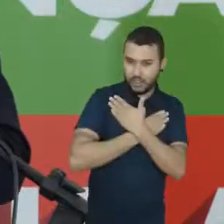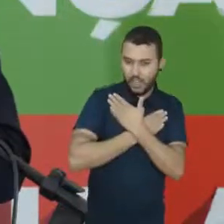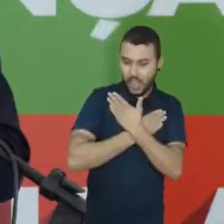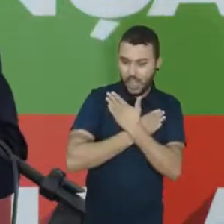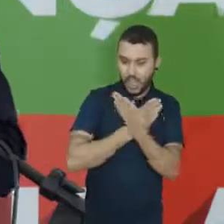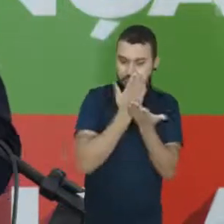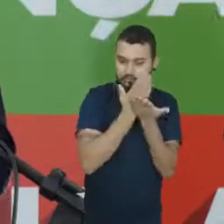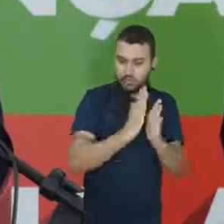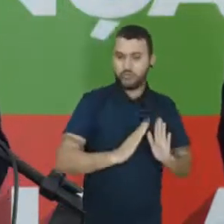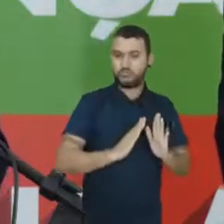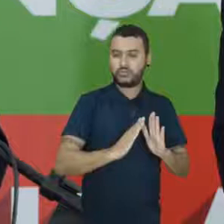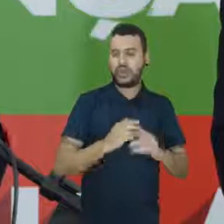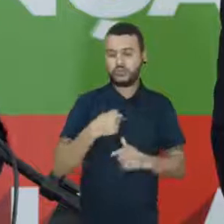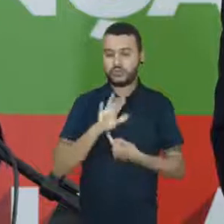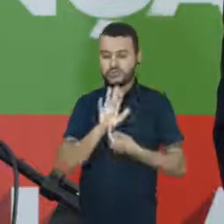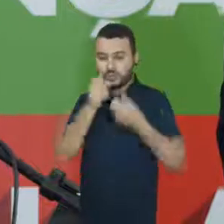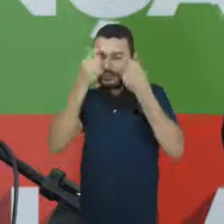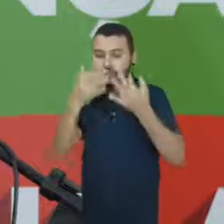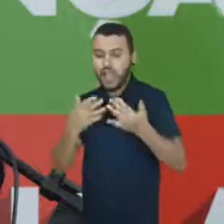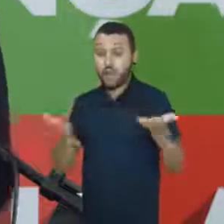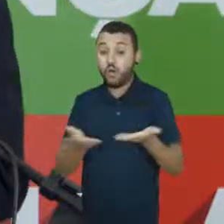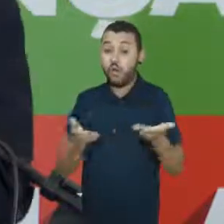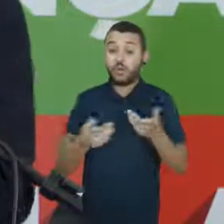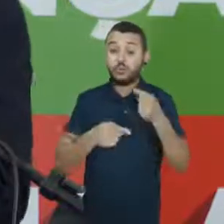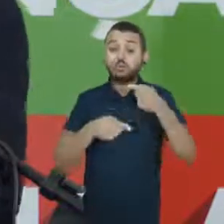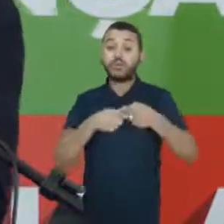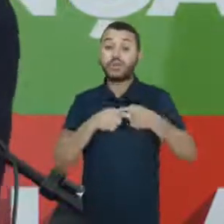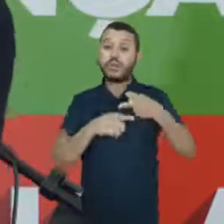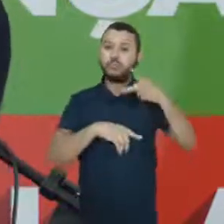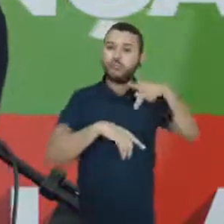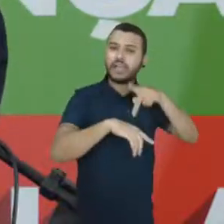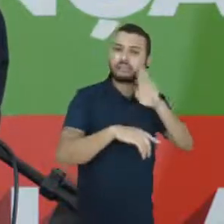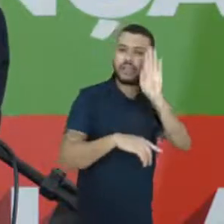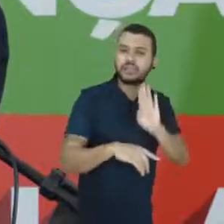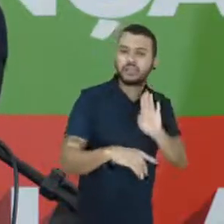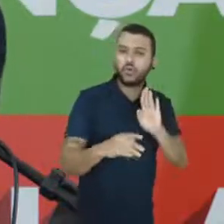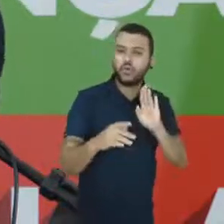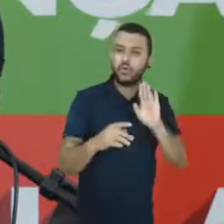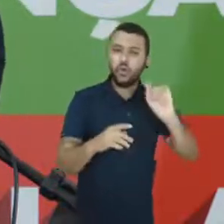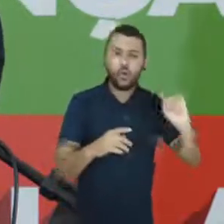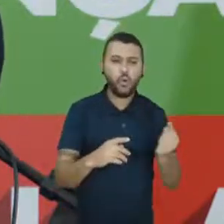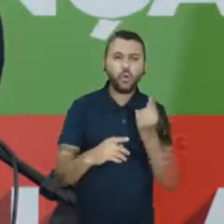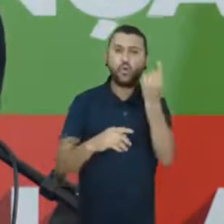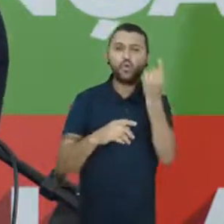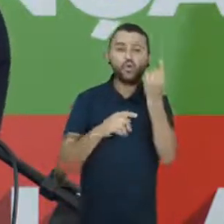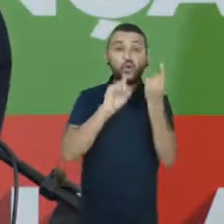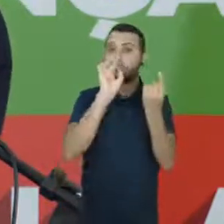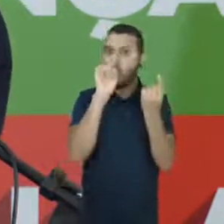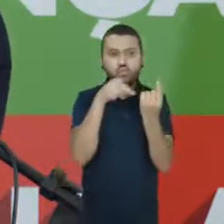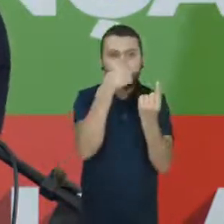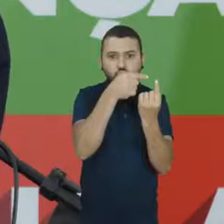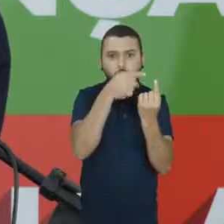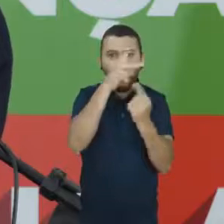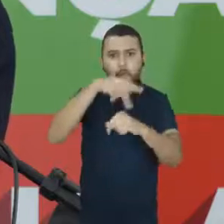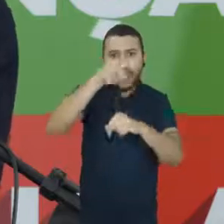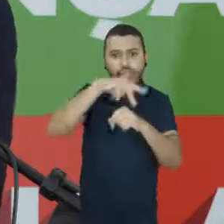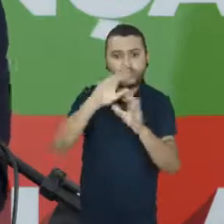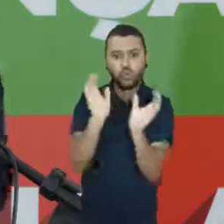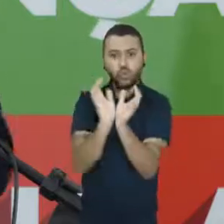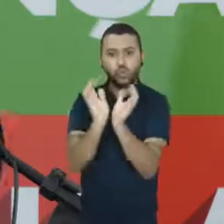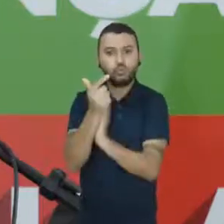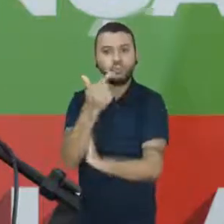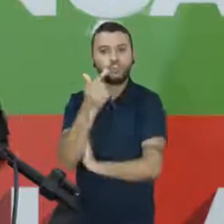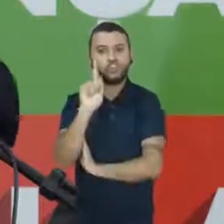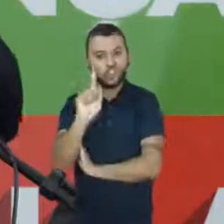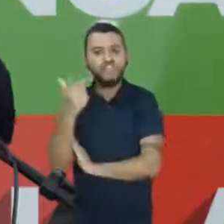isso? Porque o Brasil foi o único país, senadora, o Brasil foi o único país do G20, ou seja,